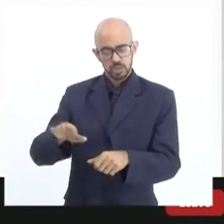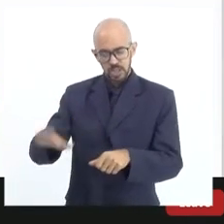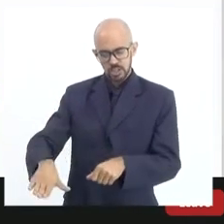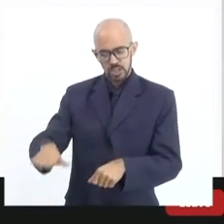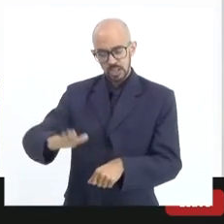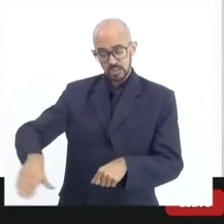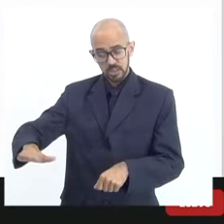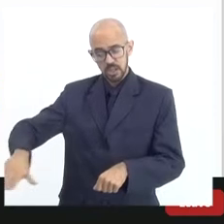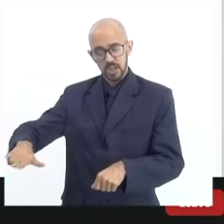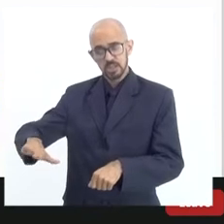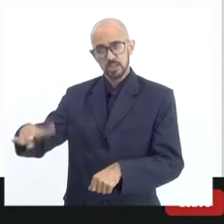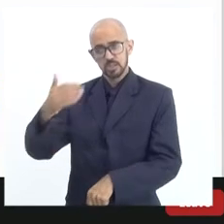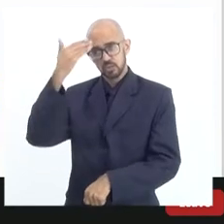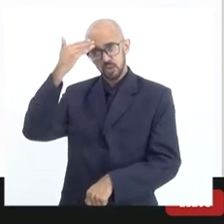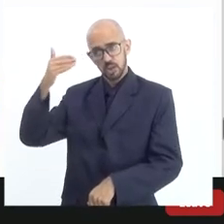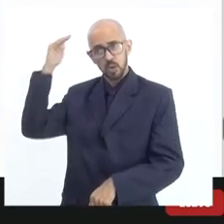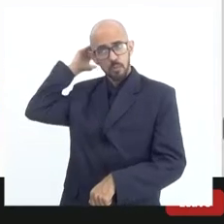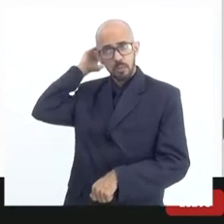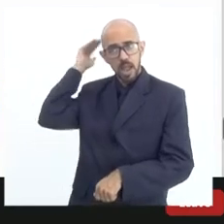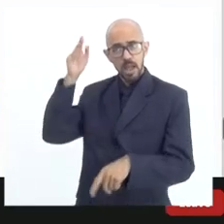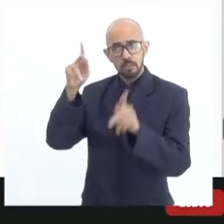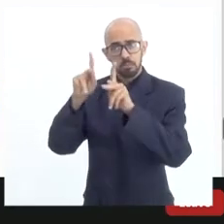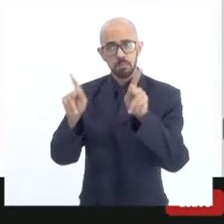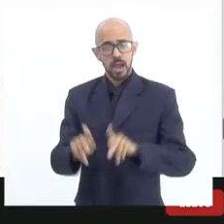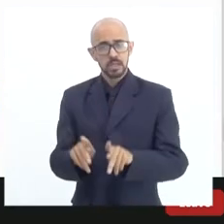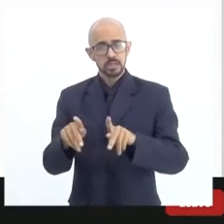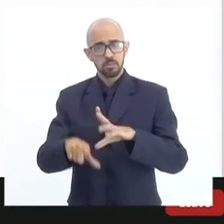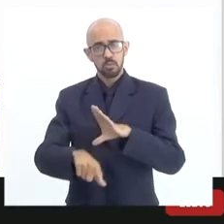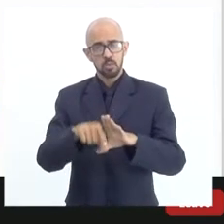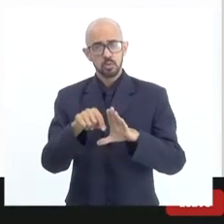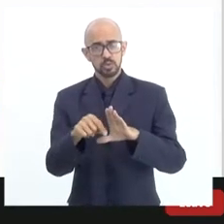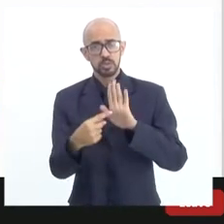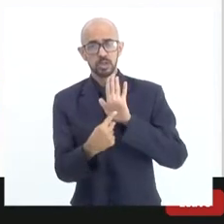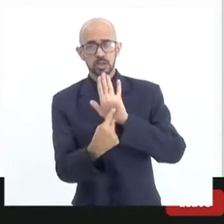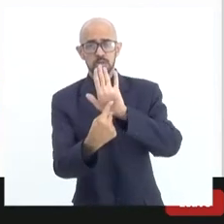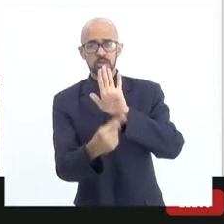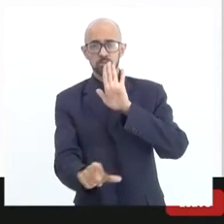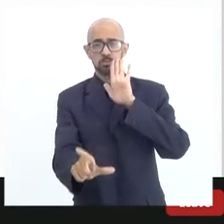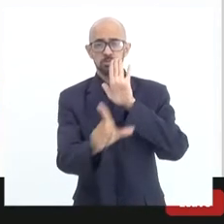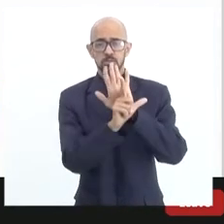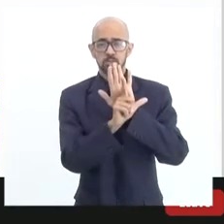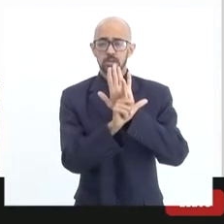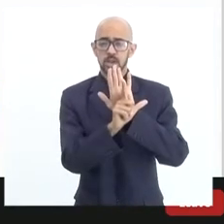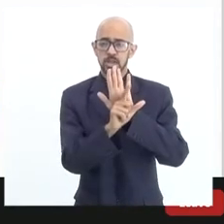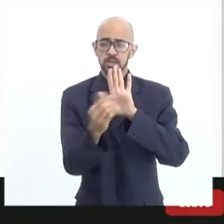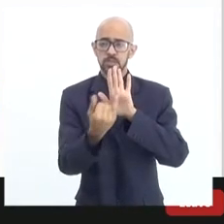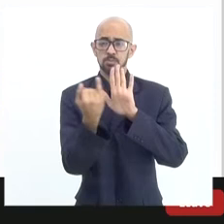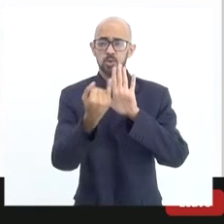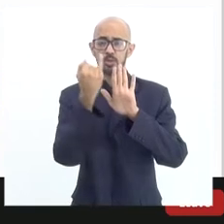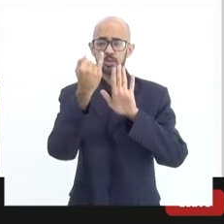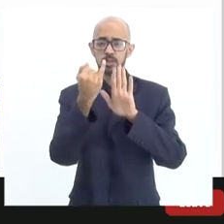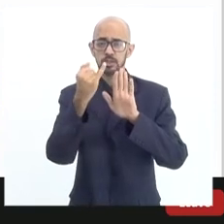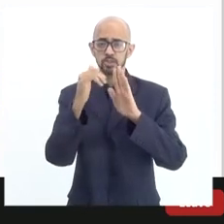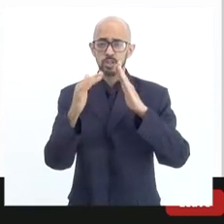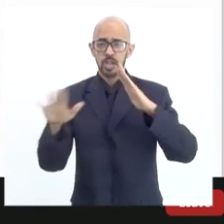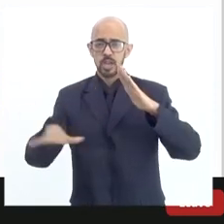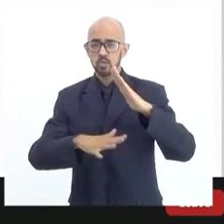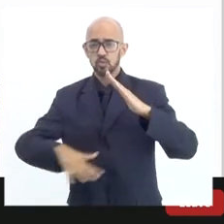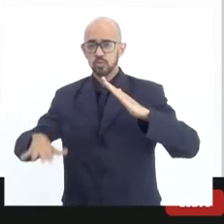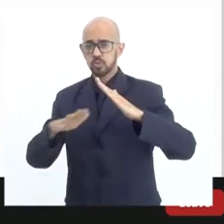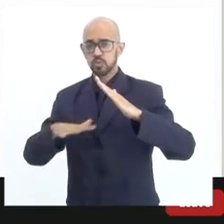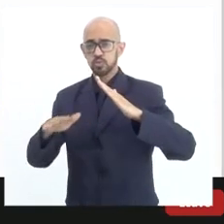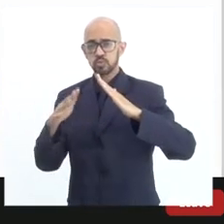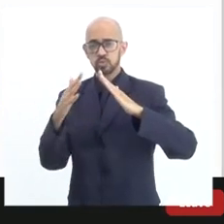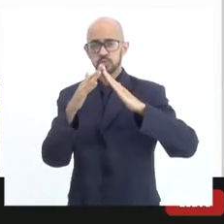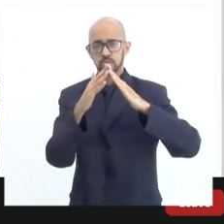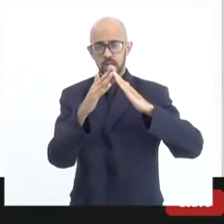terreiro é direito da criança, destacando essas leis que a gente acha importante que os terreiros, que as pessoas, que os professores